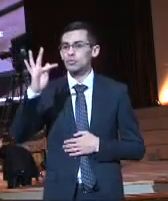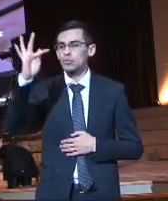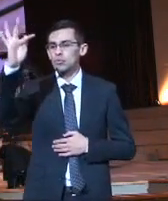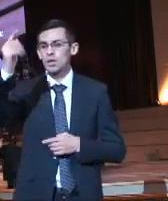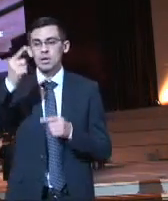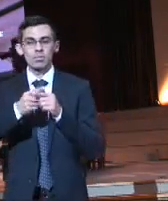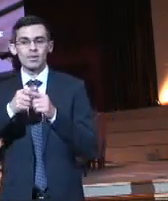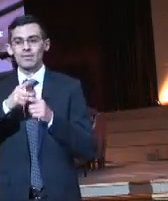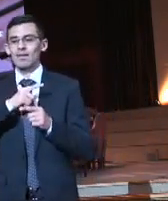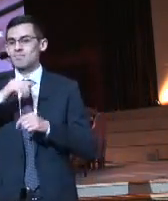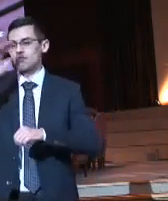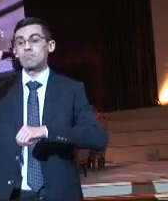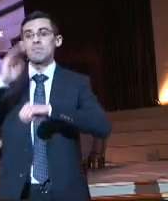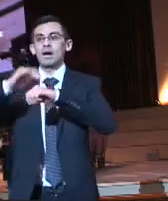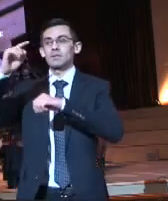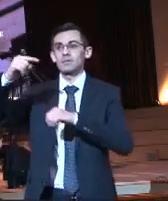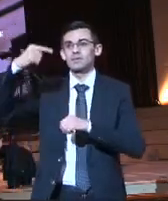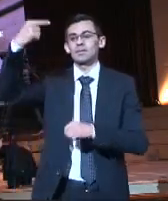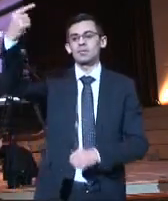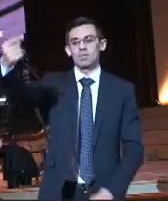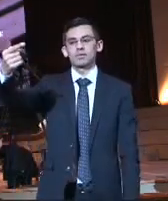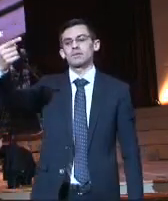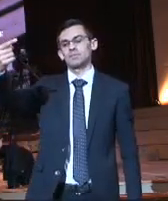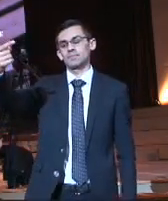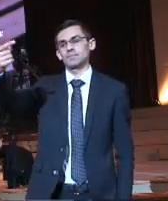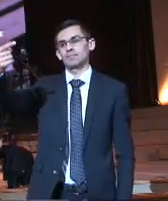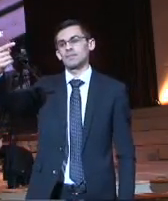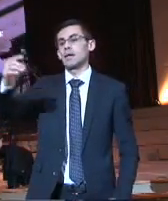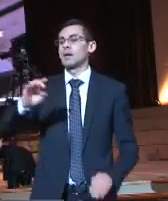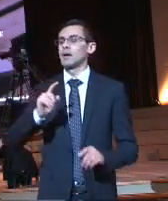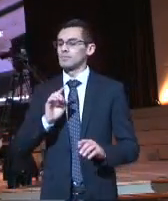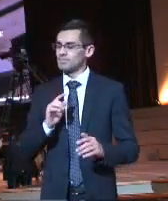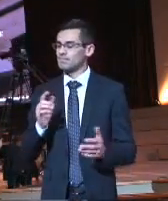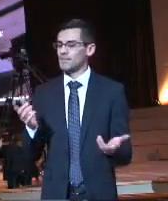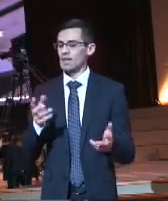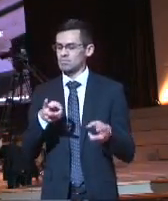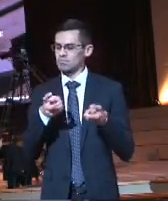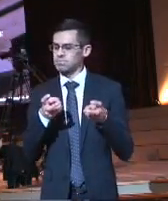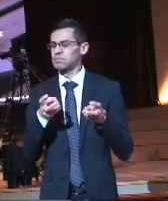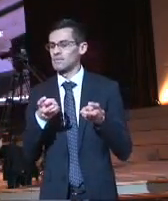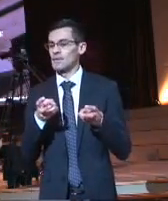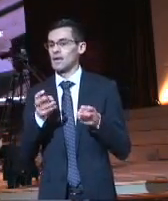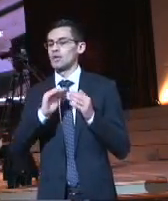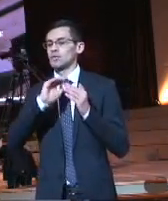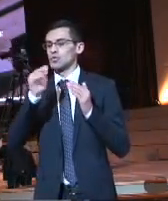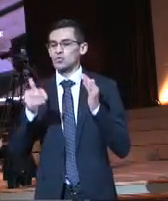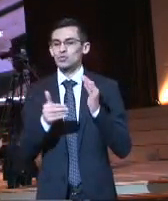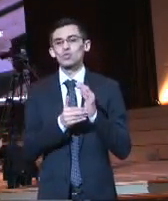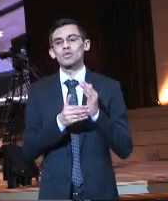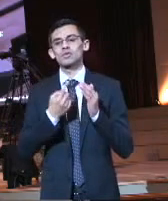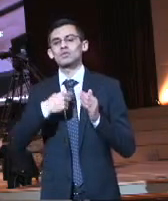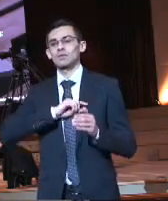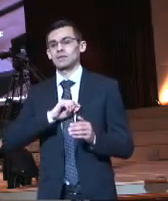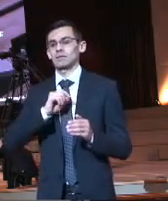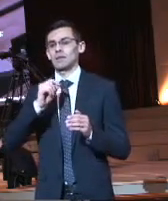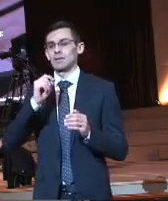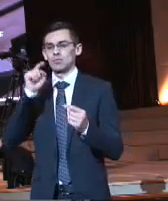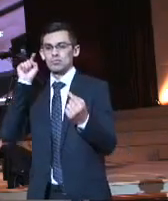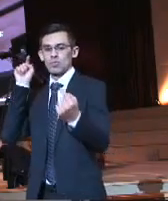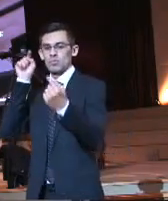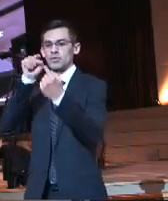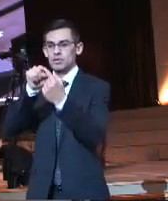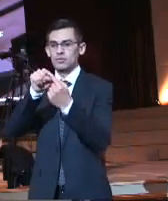mais depois. E eu acho interessante isso, porque às vezes todas as nossas razões